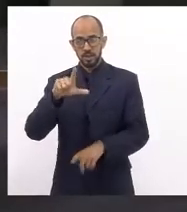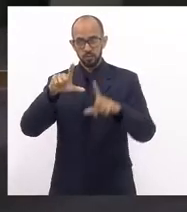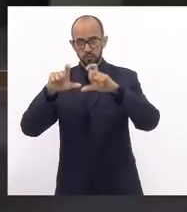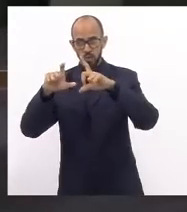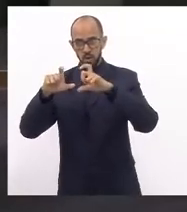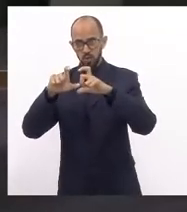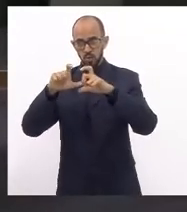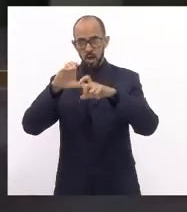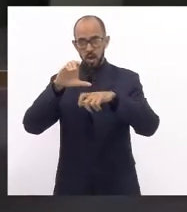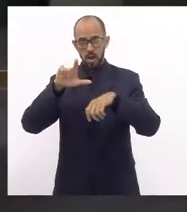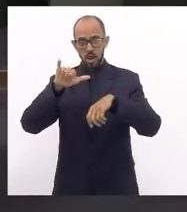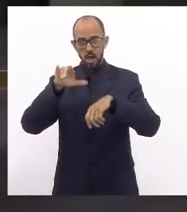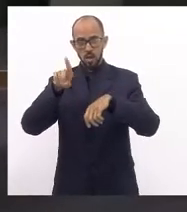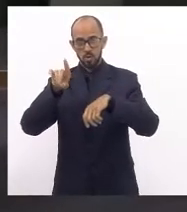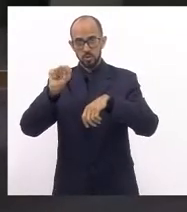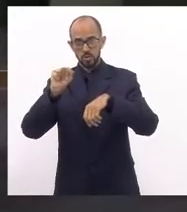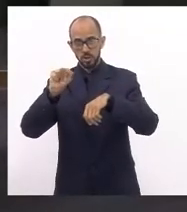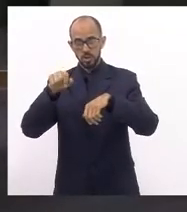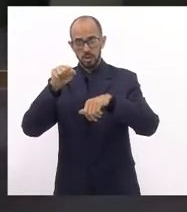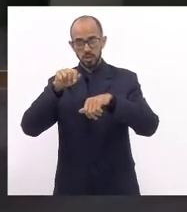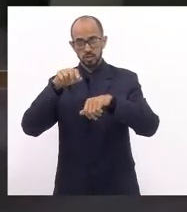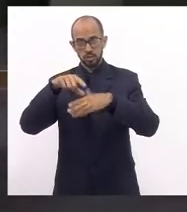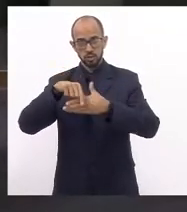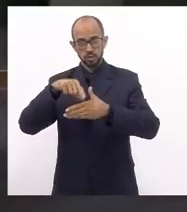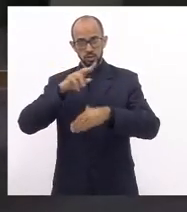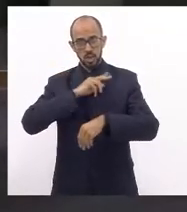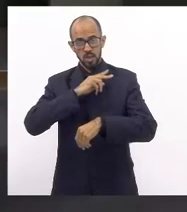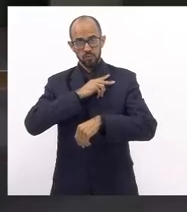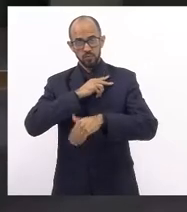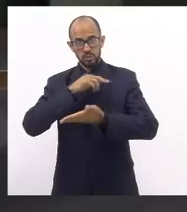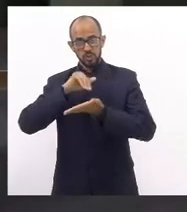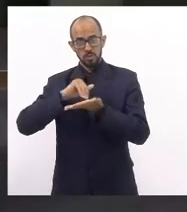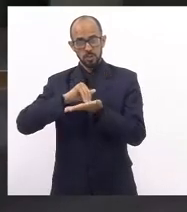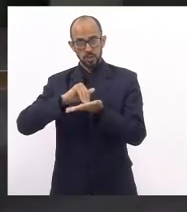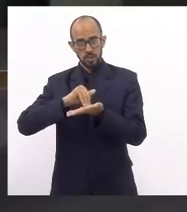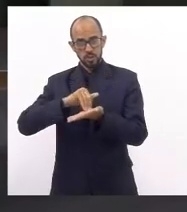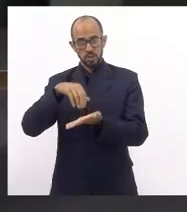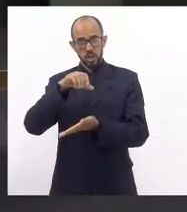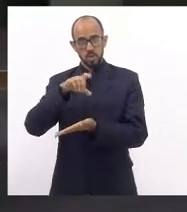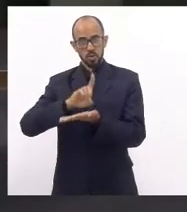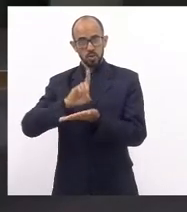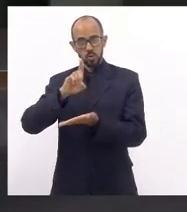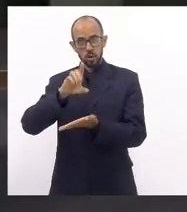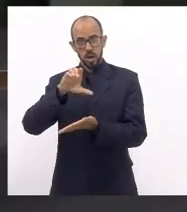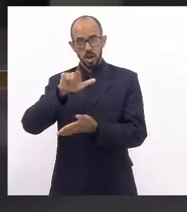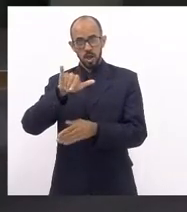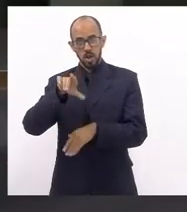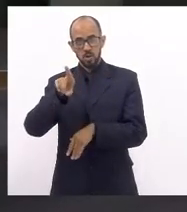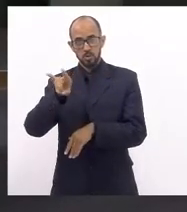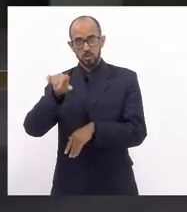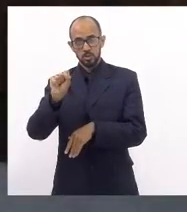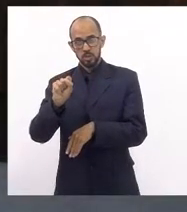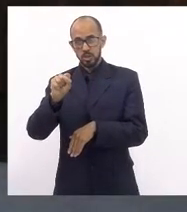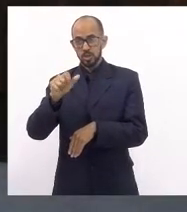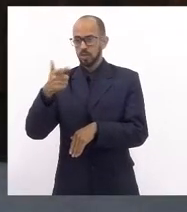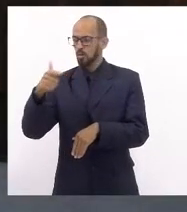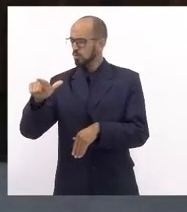de gabinete, o Knight, o Pedro Júnior, a doutora Cláudia, quem mais que estava